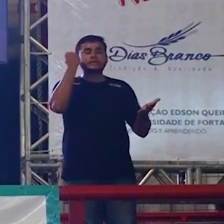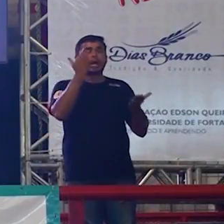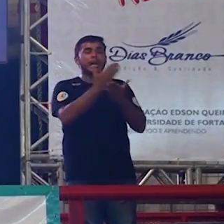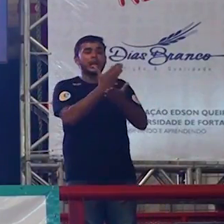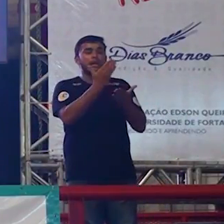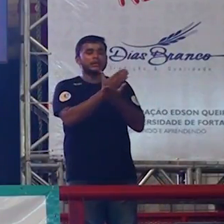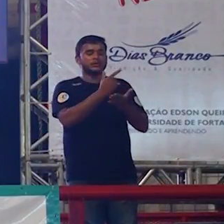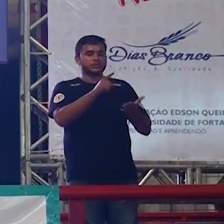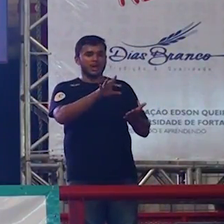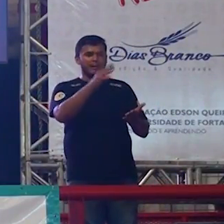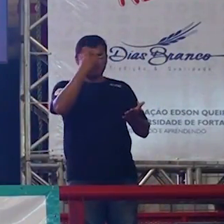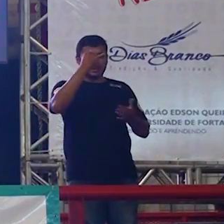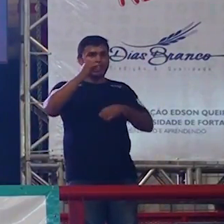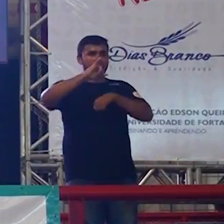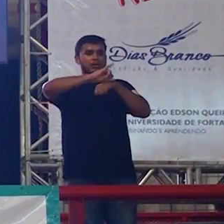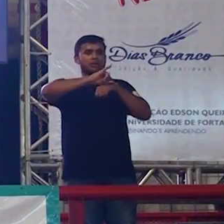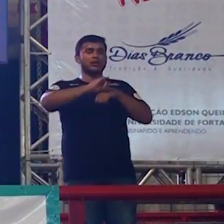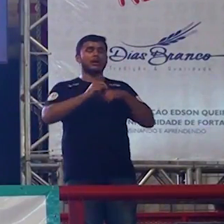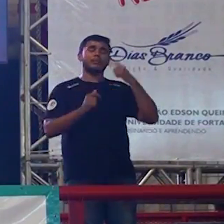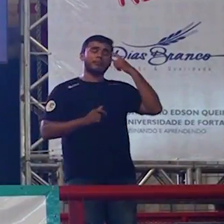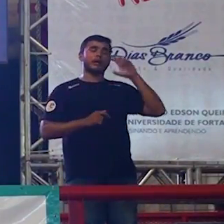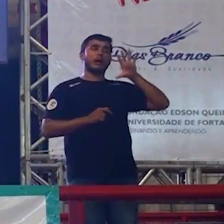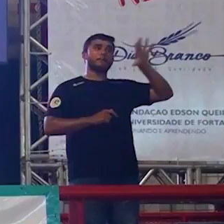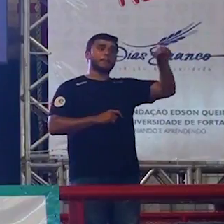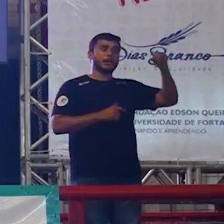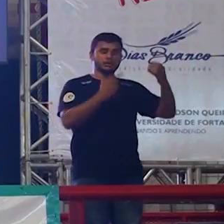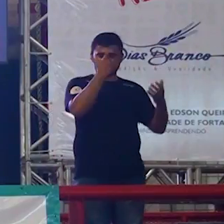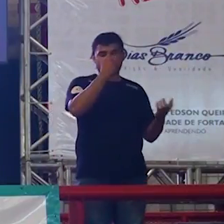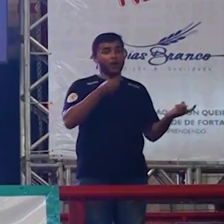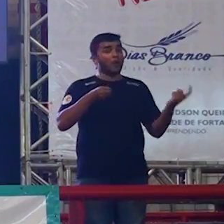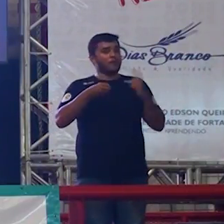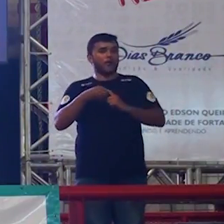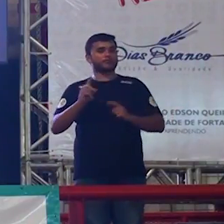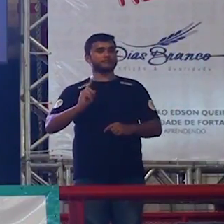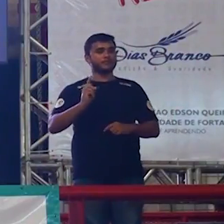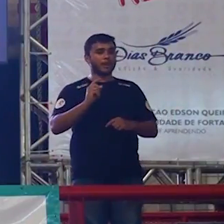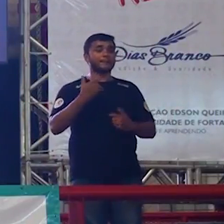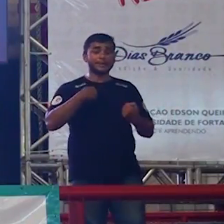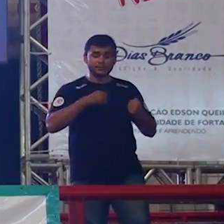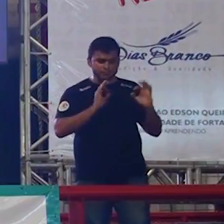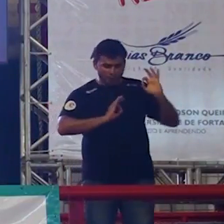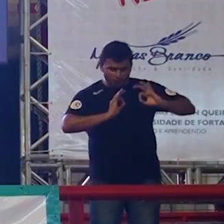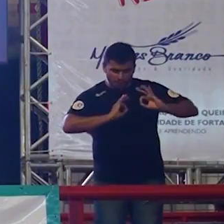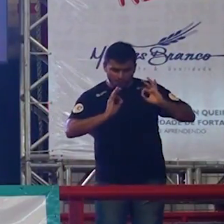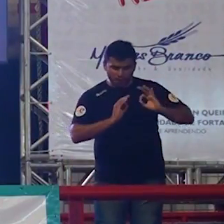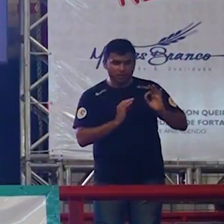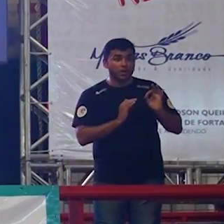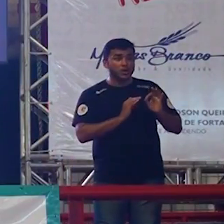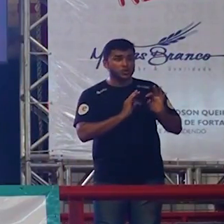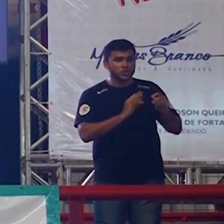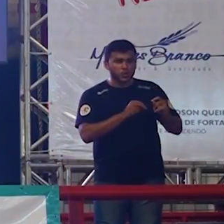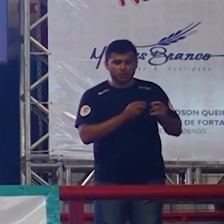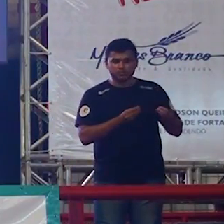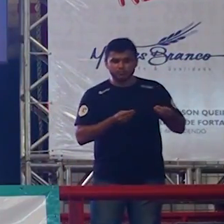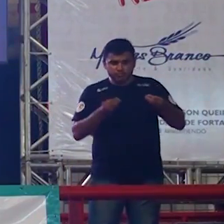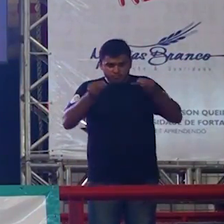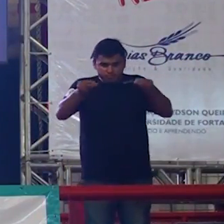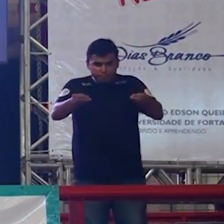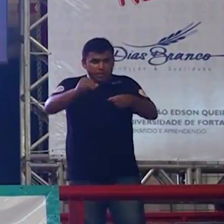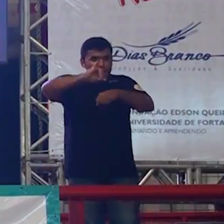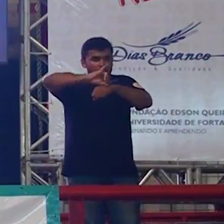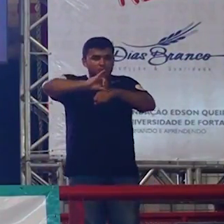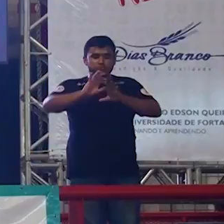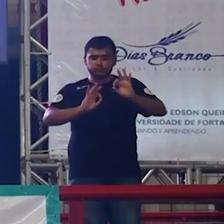biologia. Aí você sai para buscar, não volta mais, né? Procura-se. Ficou nas redes sociais. Então já deixa tudo